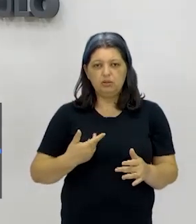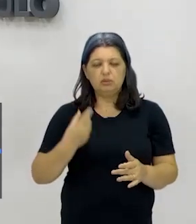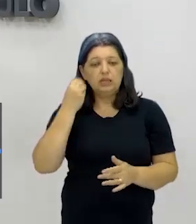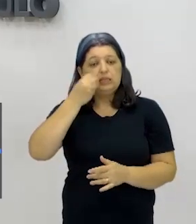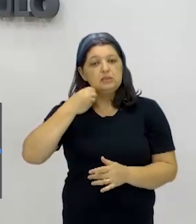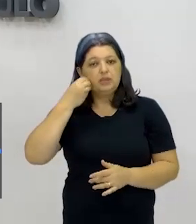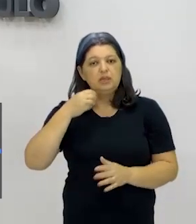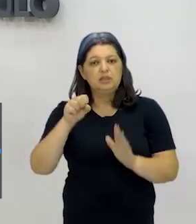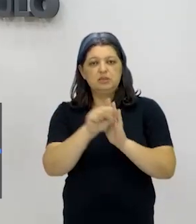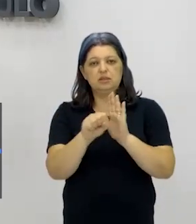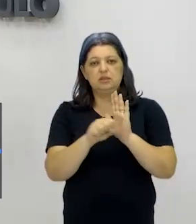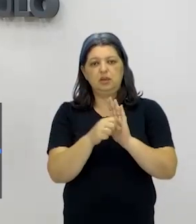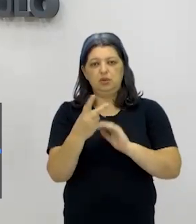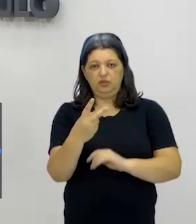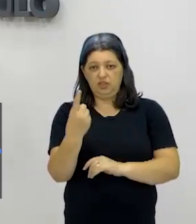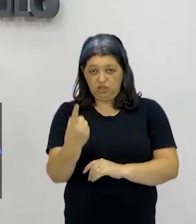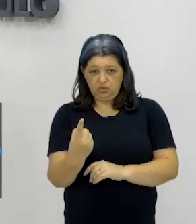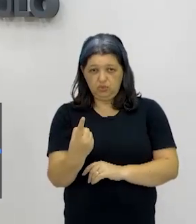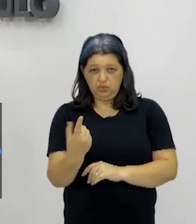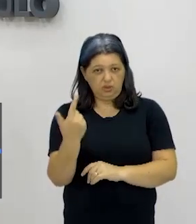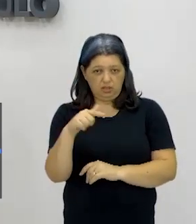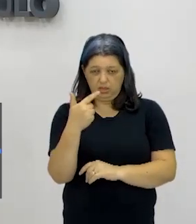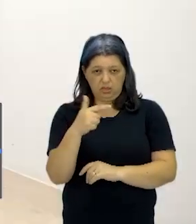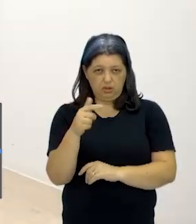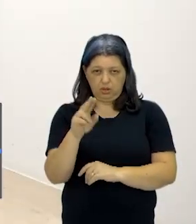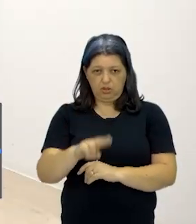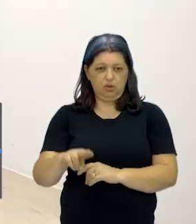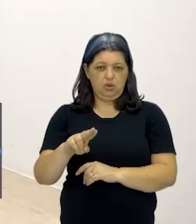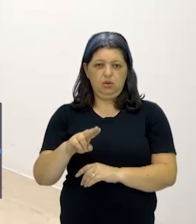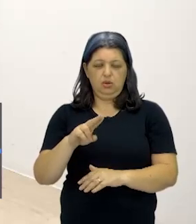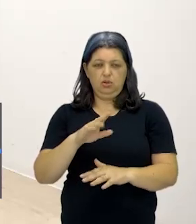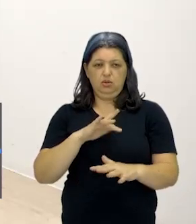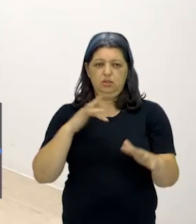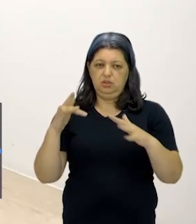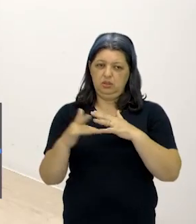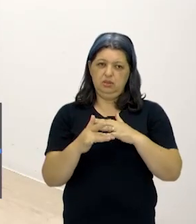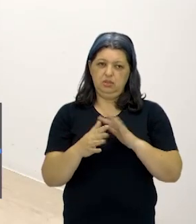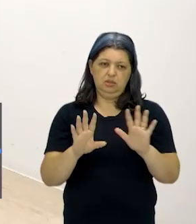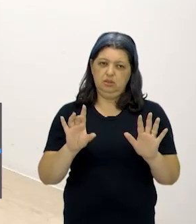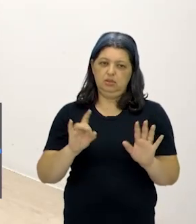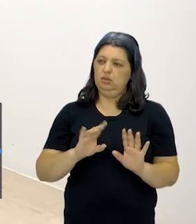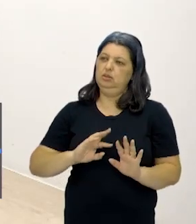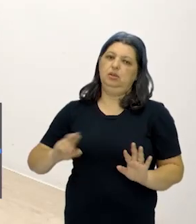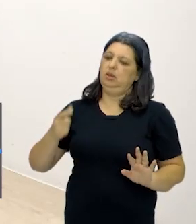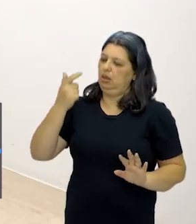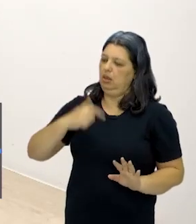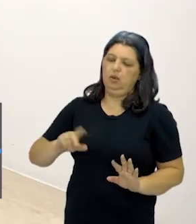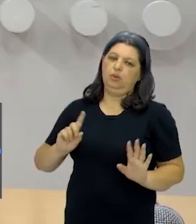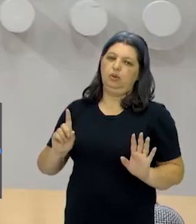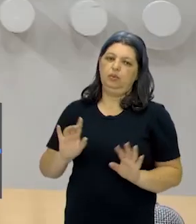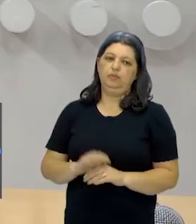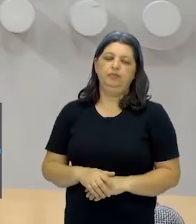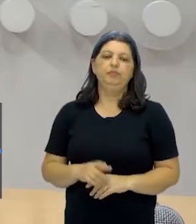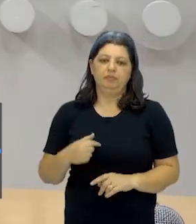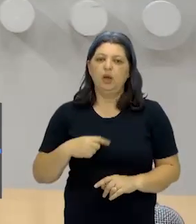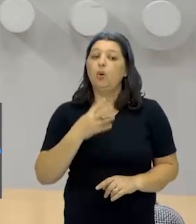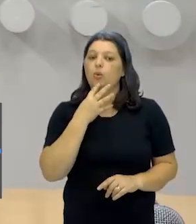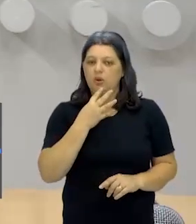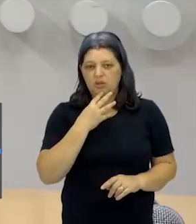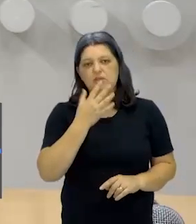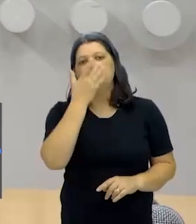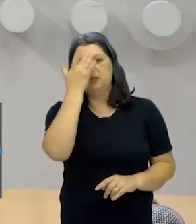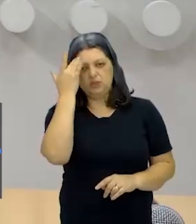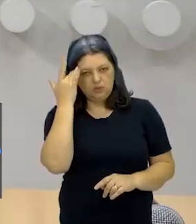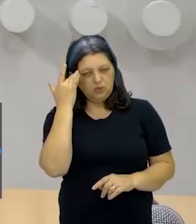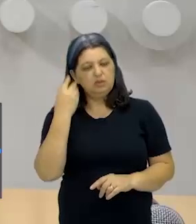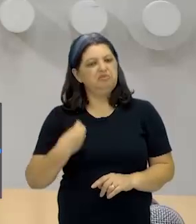século XXI sem redes sociais? Eu acredito que sim, não porque eu viva, eu não sou, né, não tenho lugar de fala, mas eu conheço pessoas que vivem